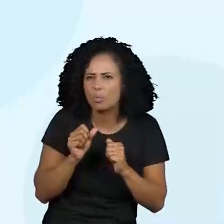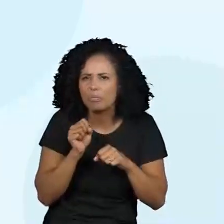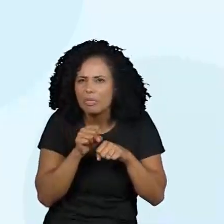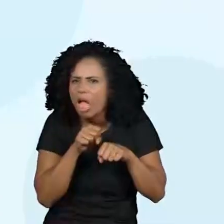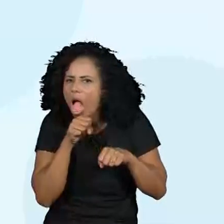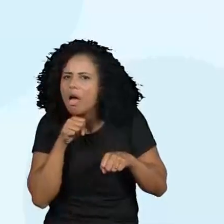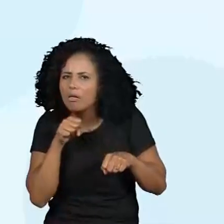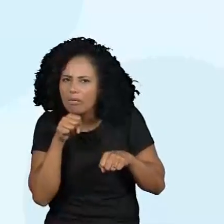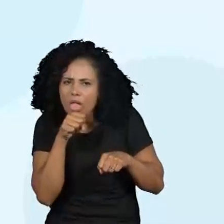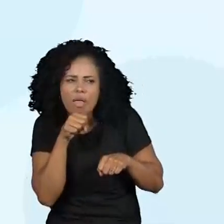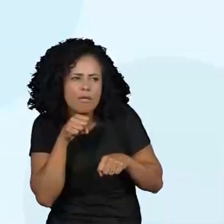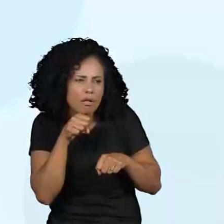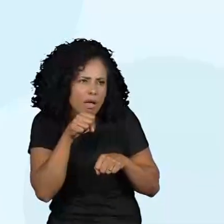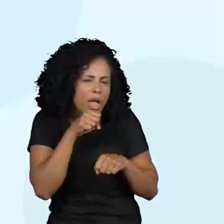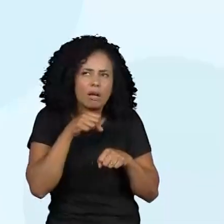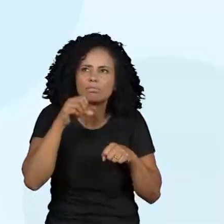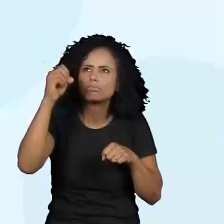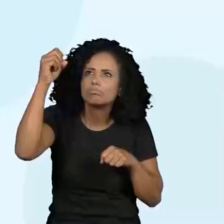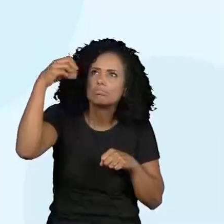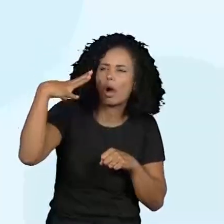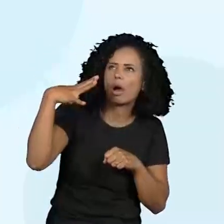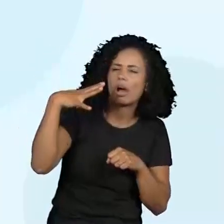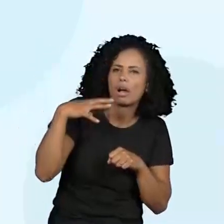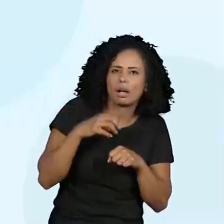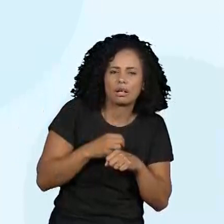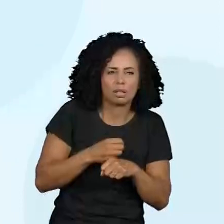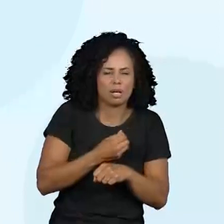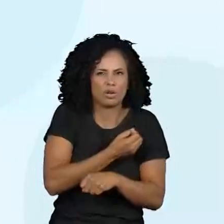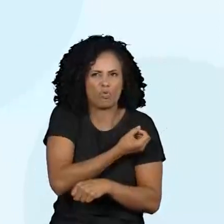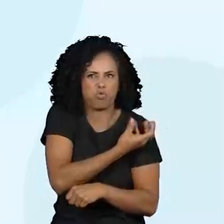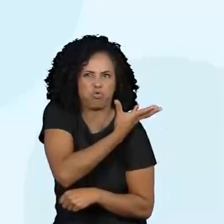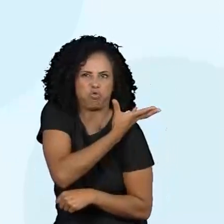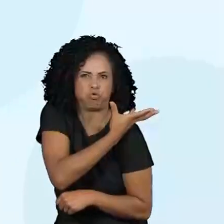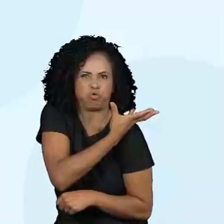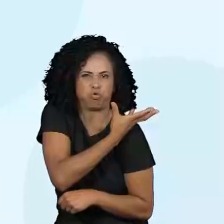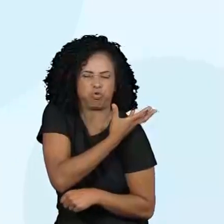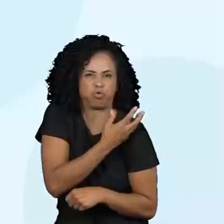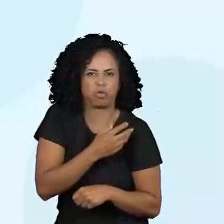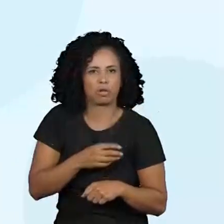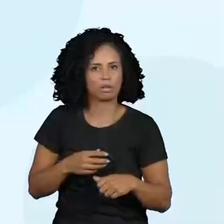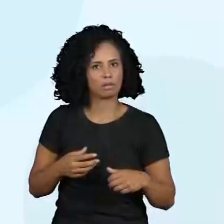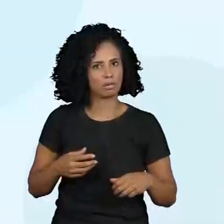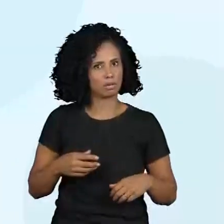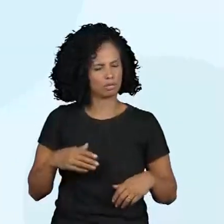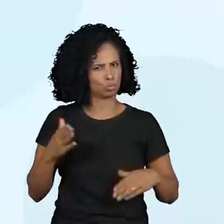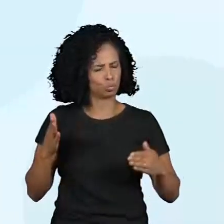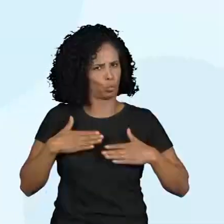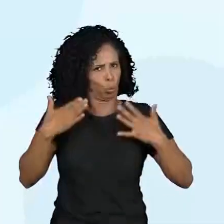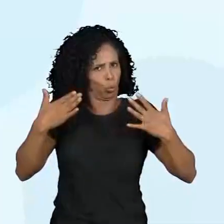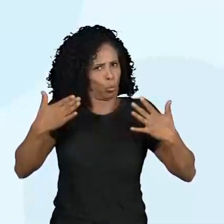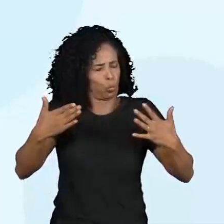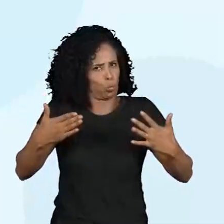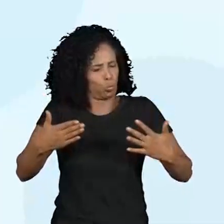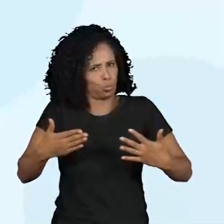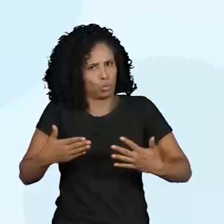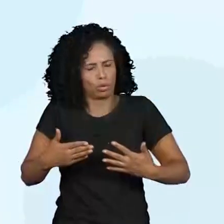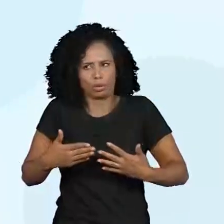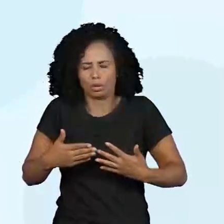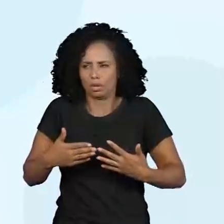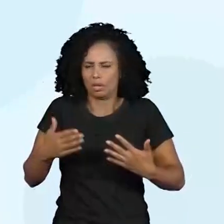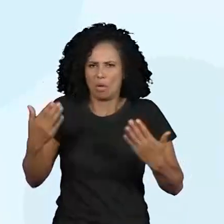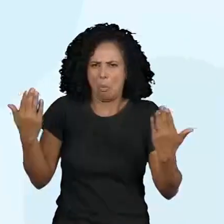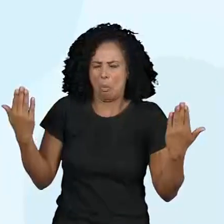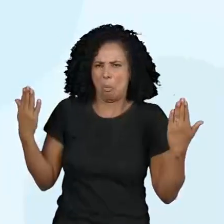um gato, todo arrepiado. Outro susto. Voltaram para a porta,